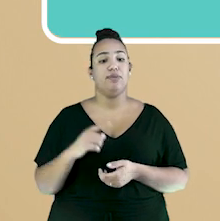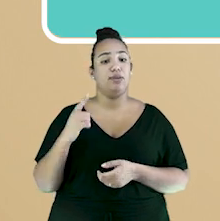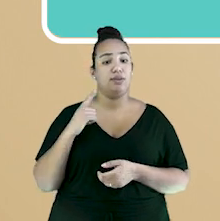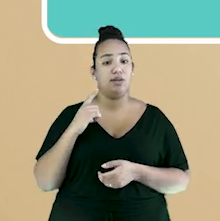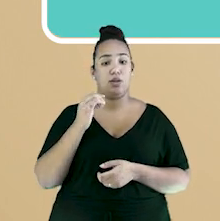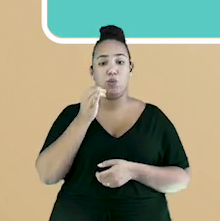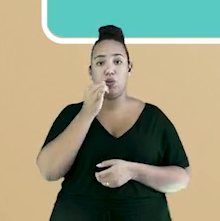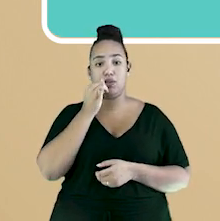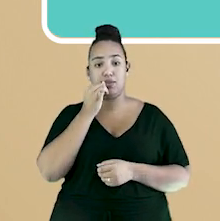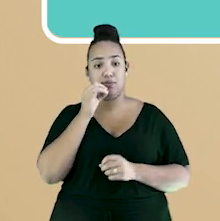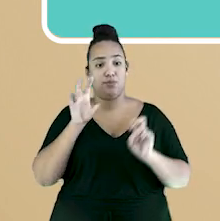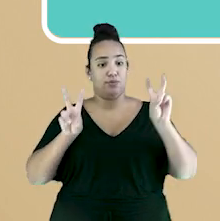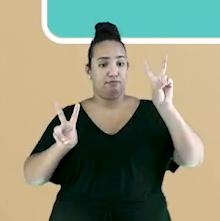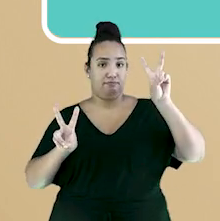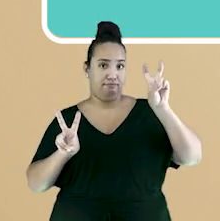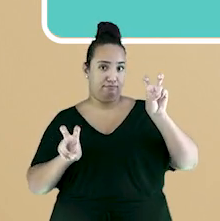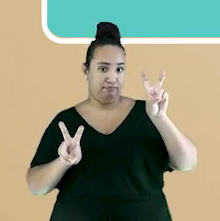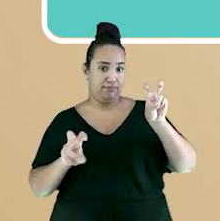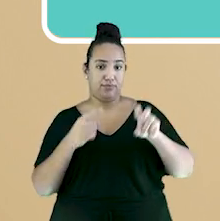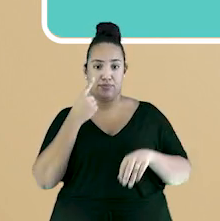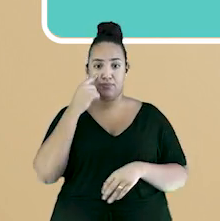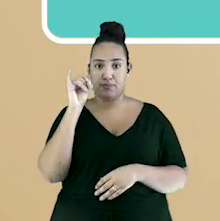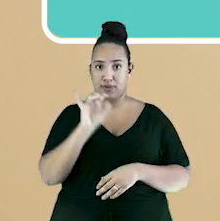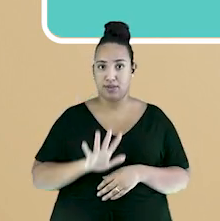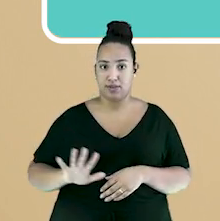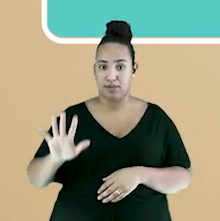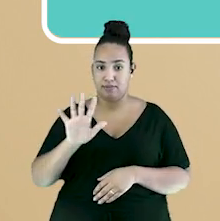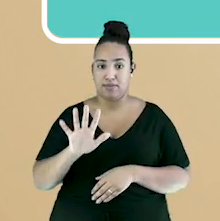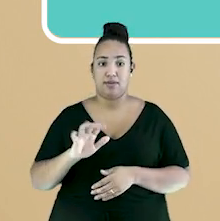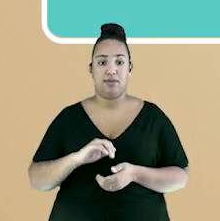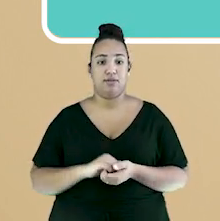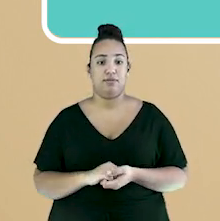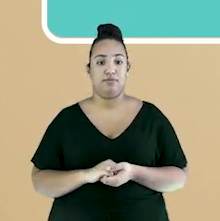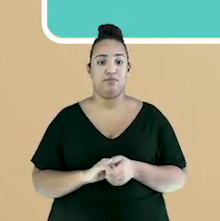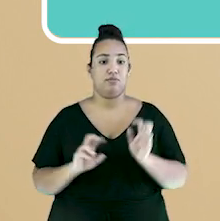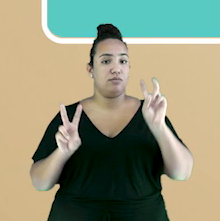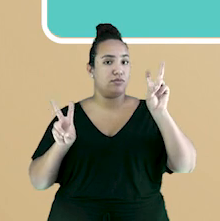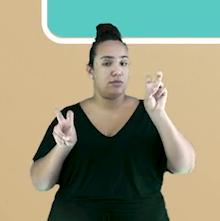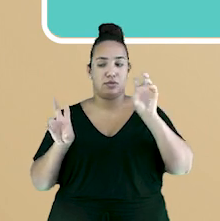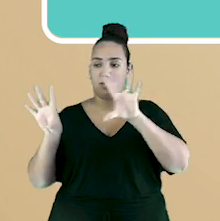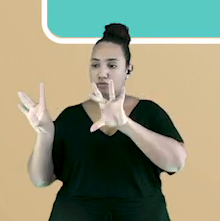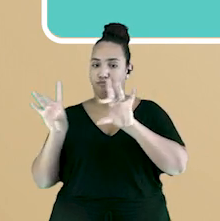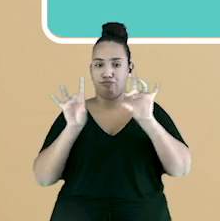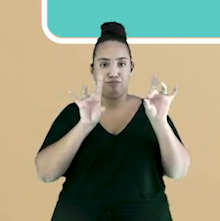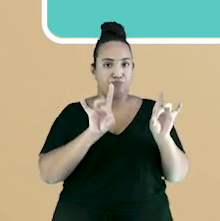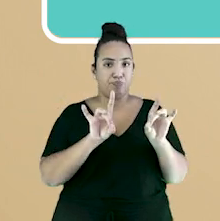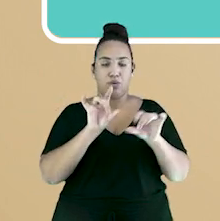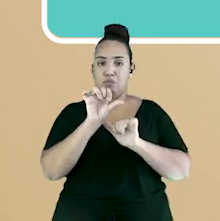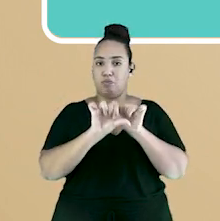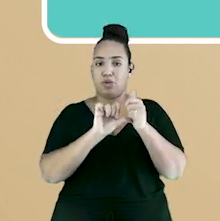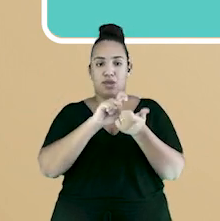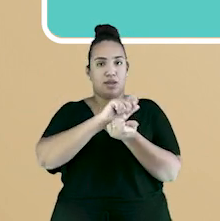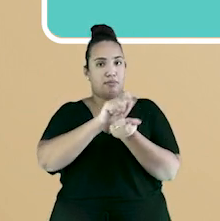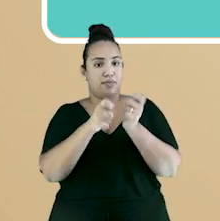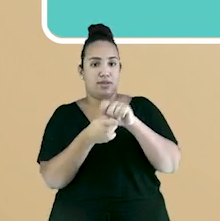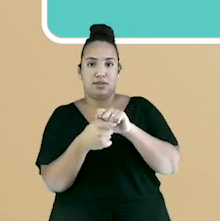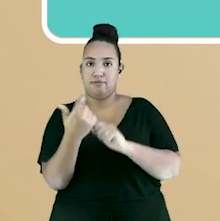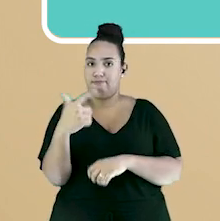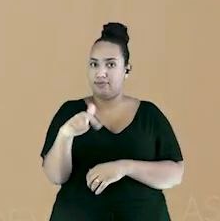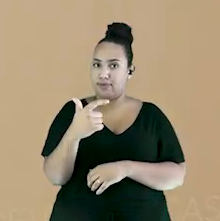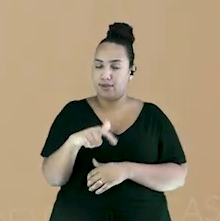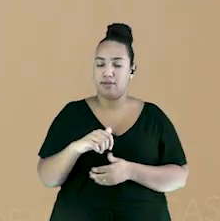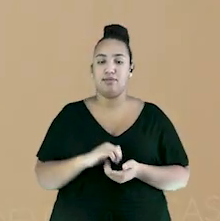com a presença das aspas. Observe na imagem que o trecho é utilizado na íntegra, ou seja, sem alterações, mantendo a sua